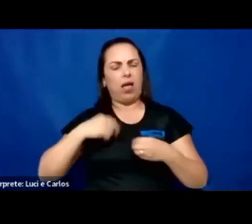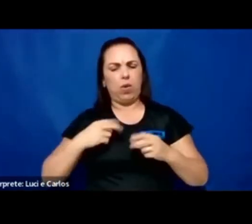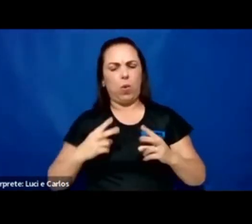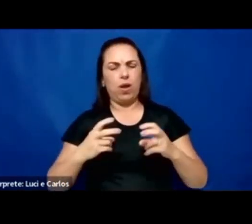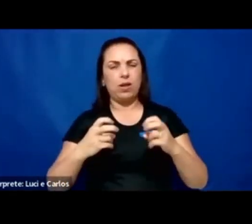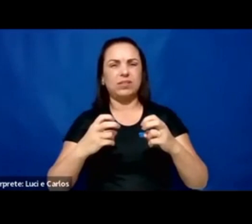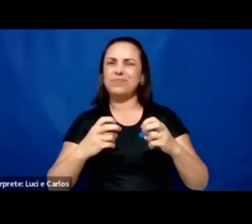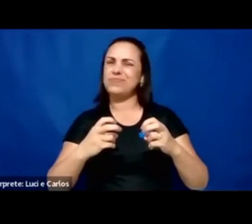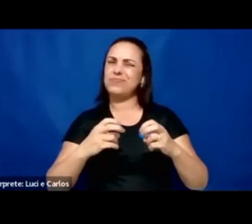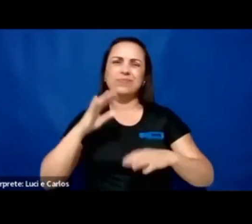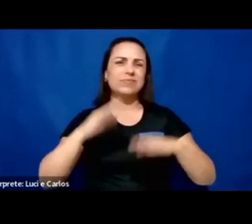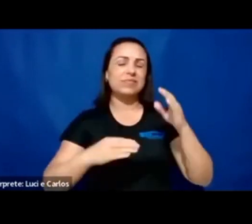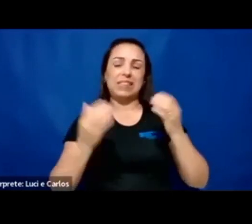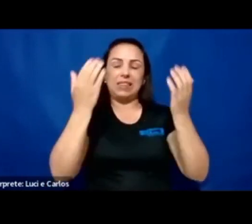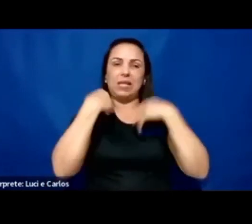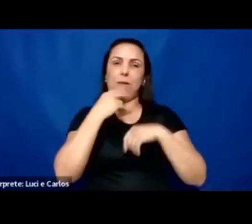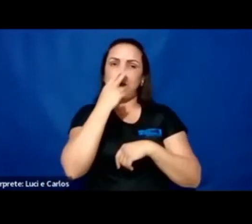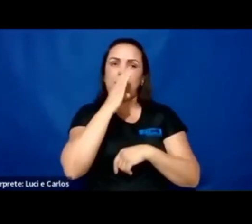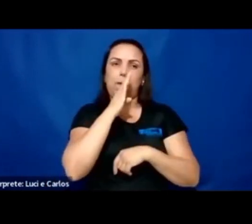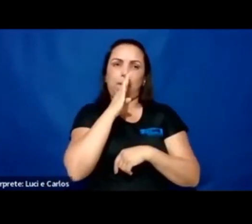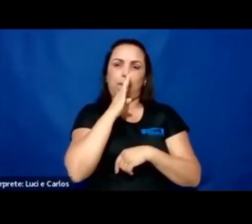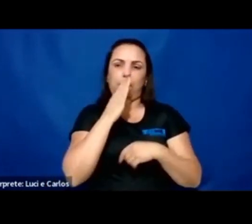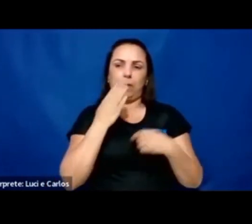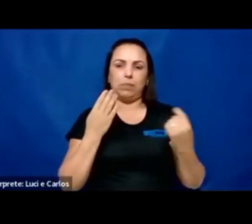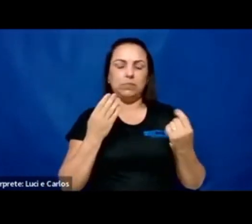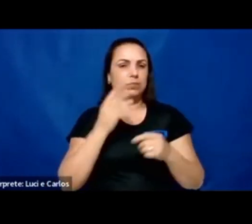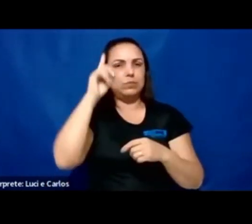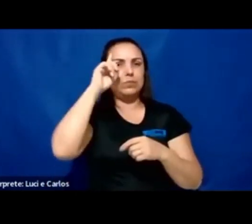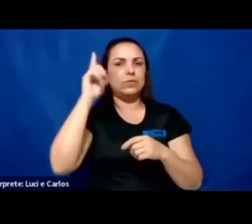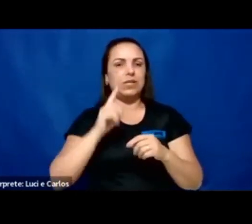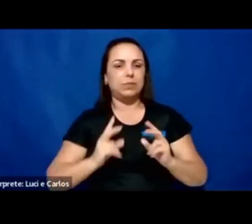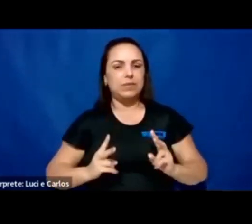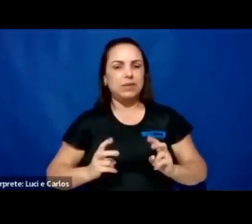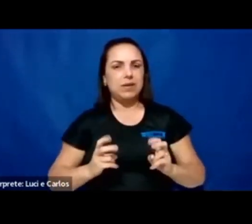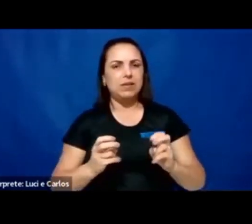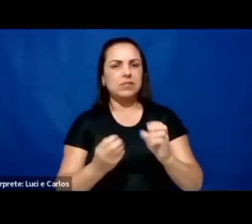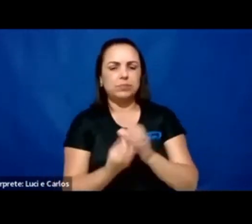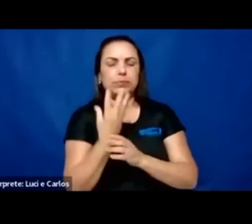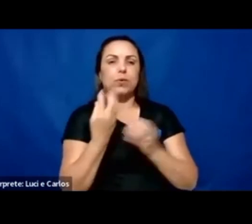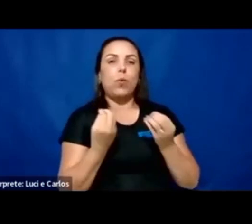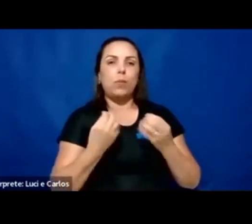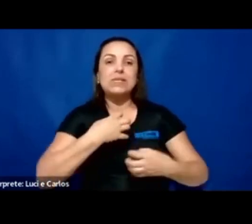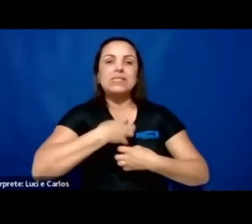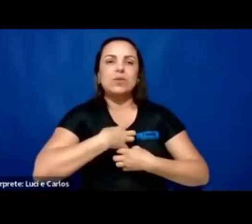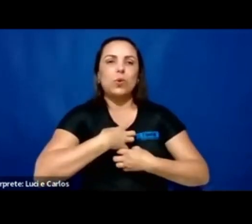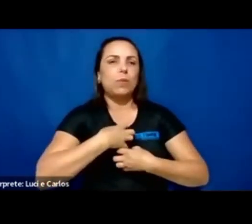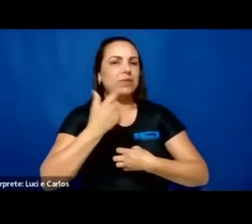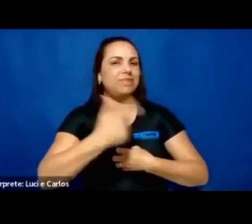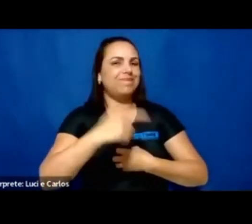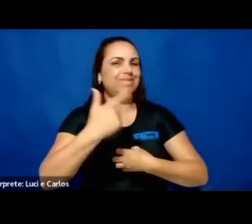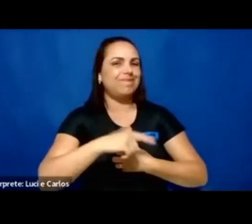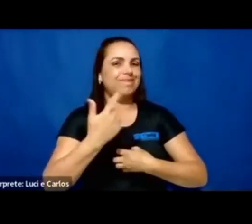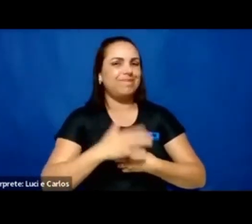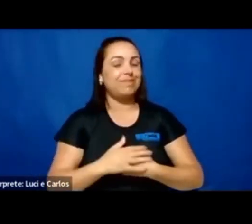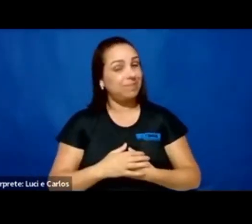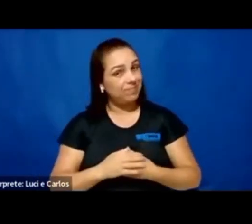ver, ela já está lá no seu corpo. Às vezes, dependendo do grau, às vezes é uma doença muito mais